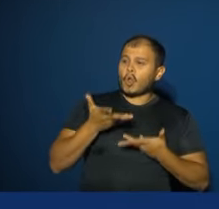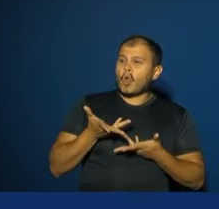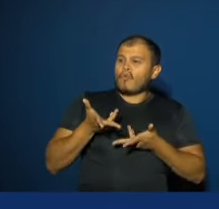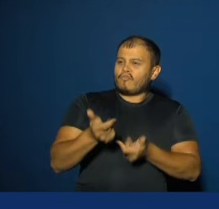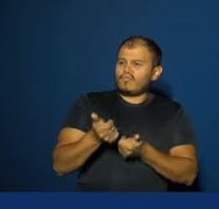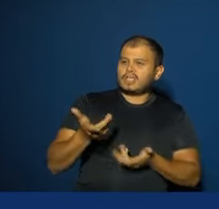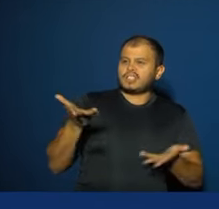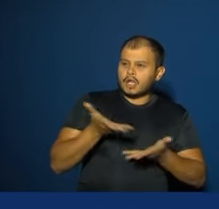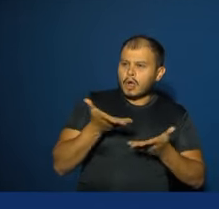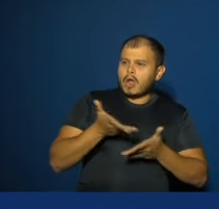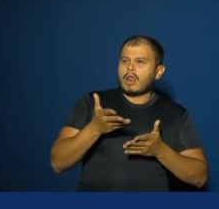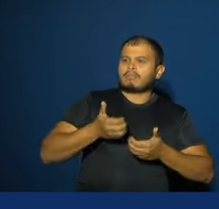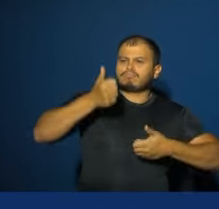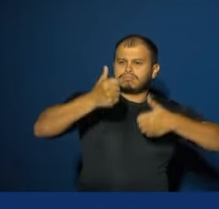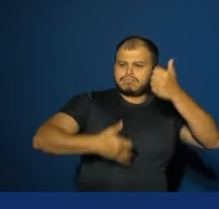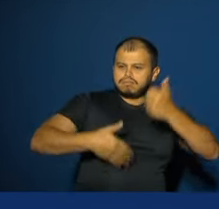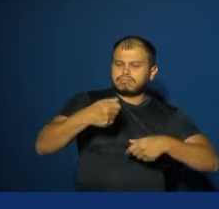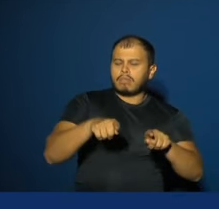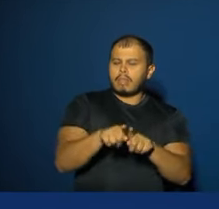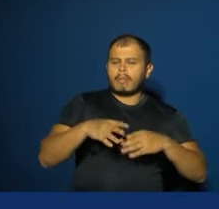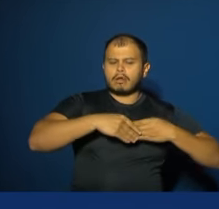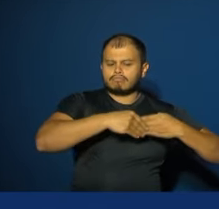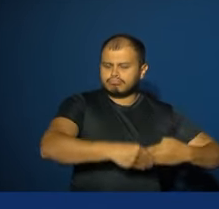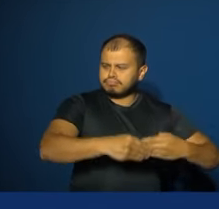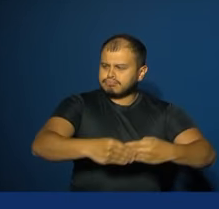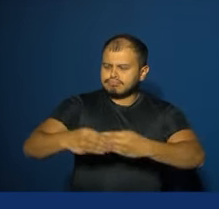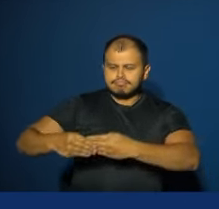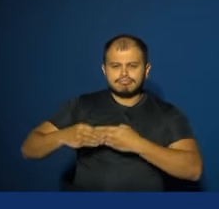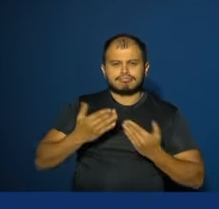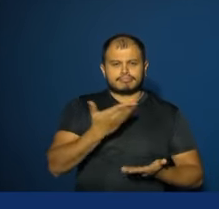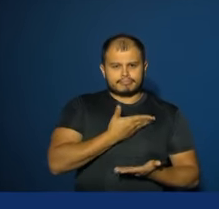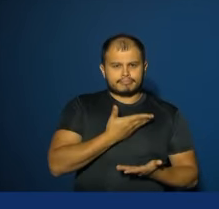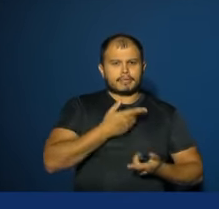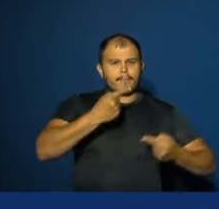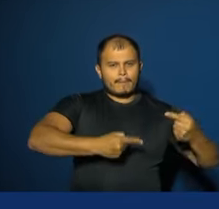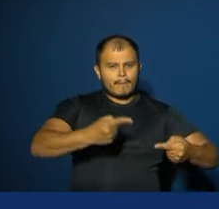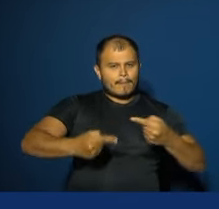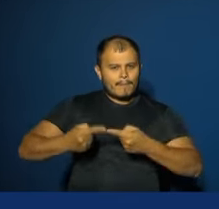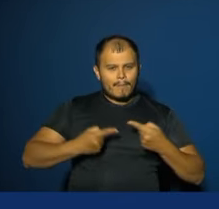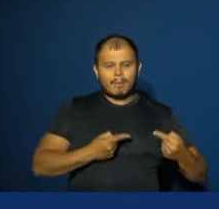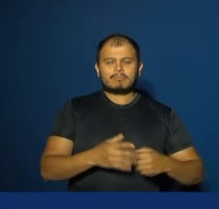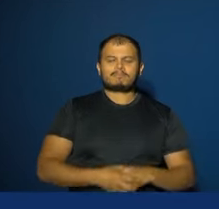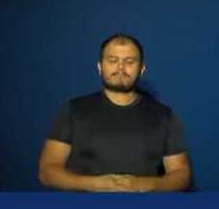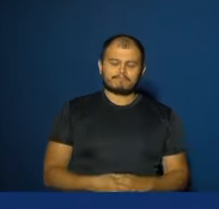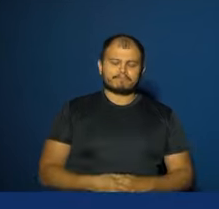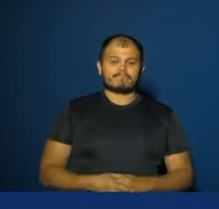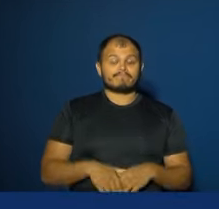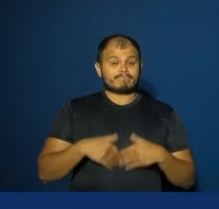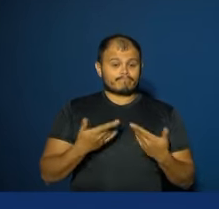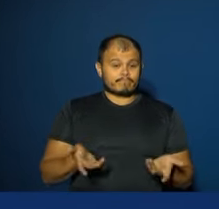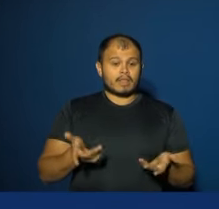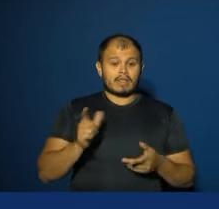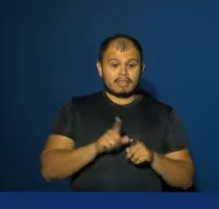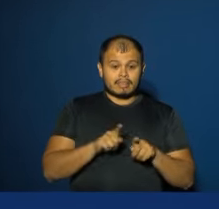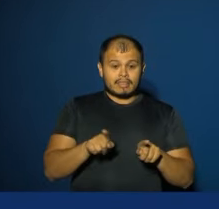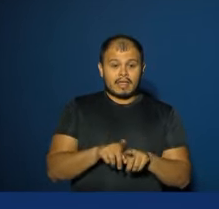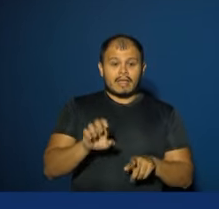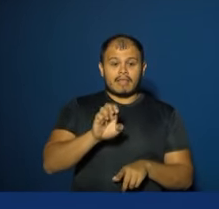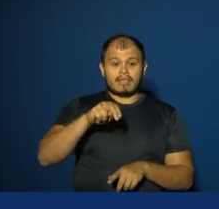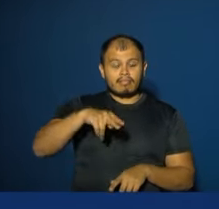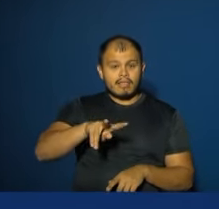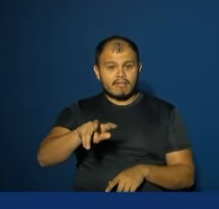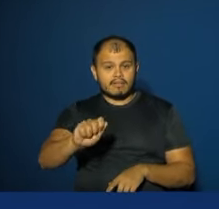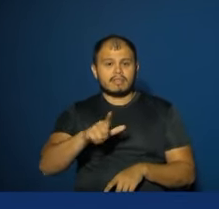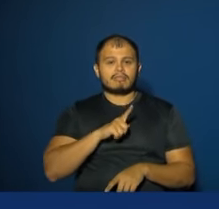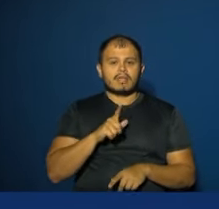no painel e cumprimentar meus colegas aqui panelistas. Eu acho que, como você colocou, a Eneva tem a origem dela ali no